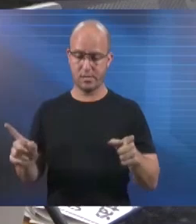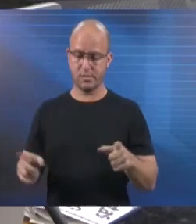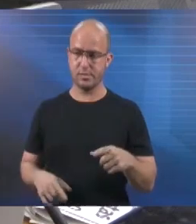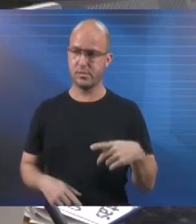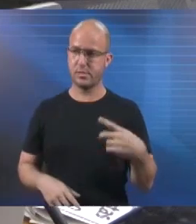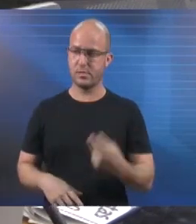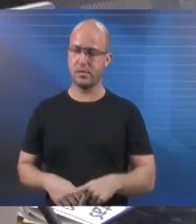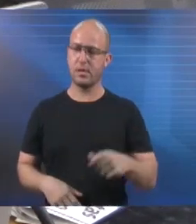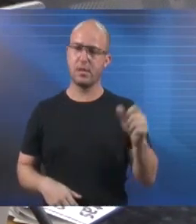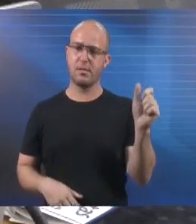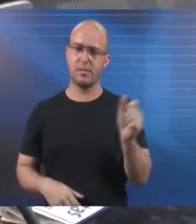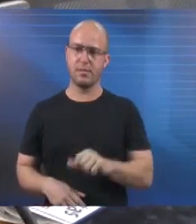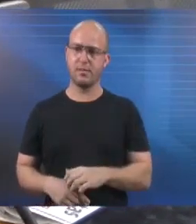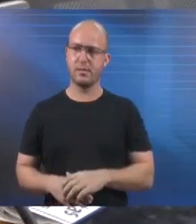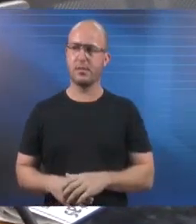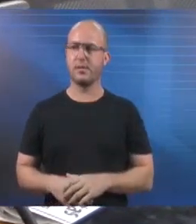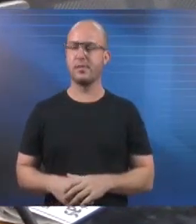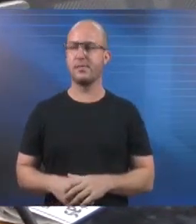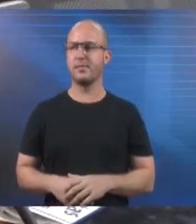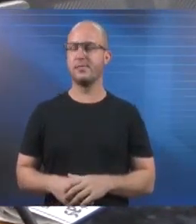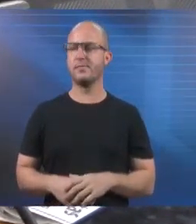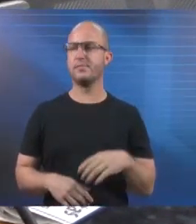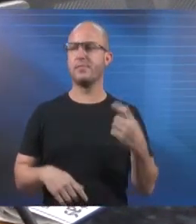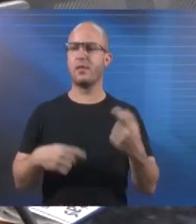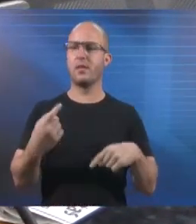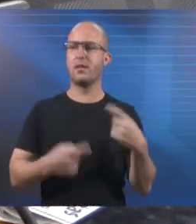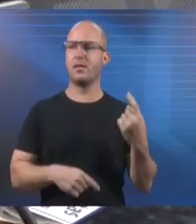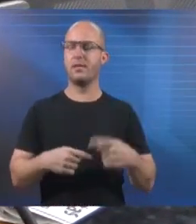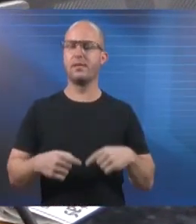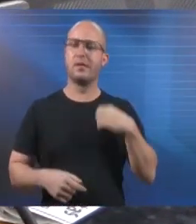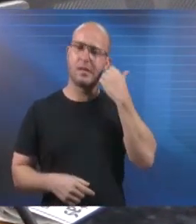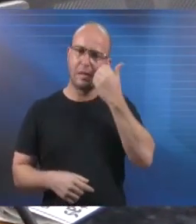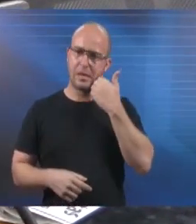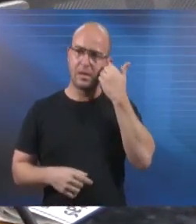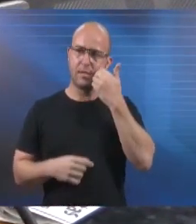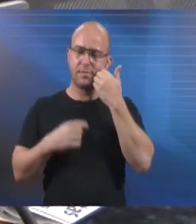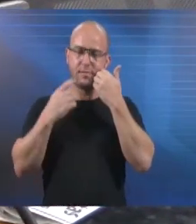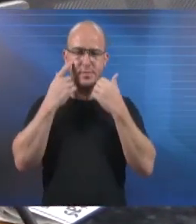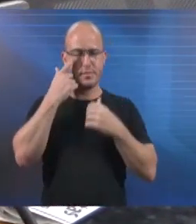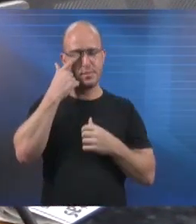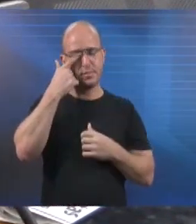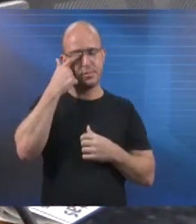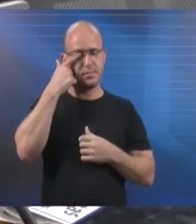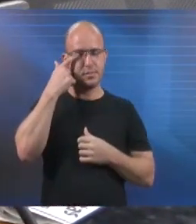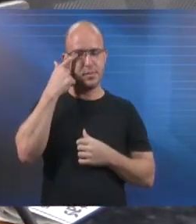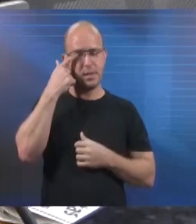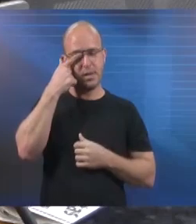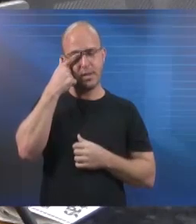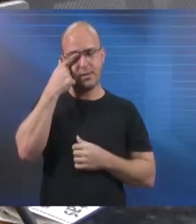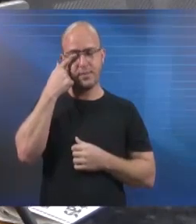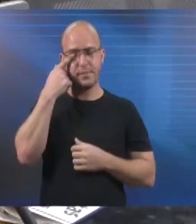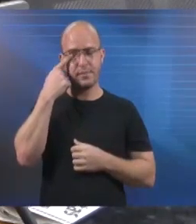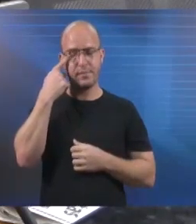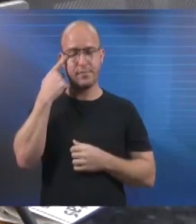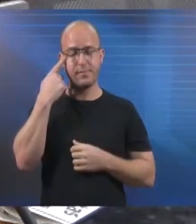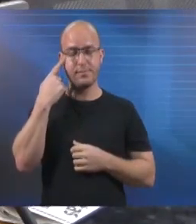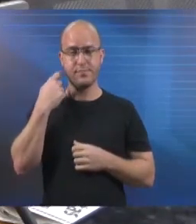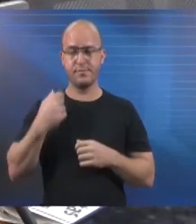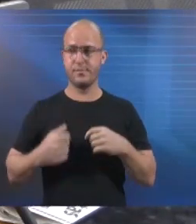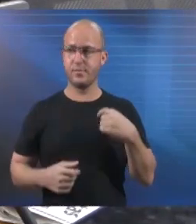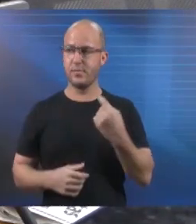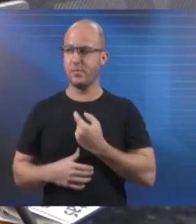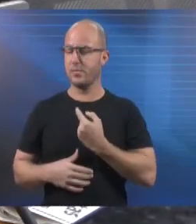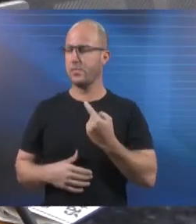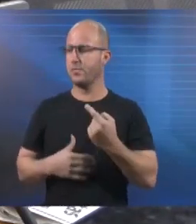a coisa é pior porque aqui é uma política a e eu acho que nós aqui estamos fazendo o nosso